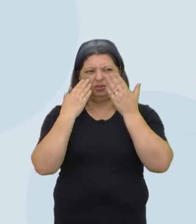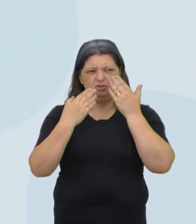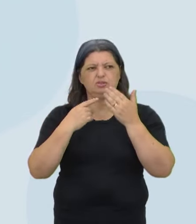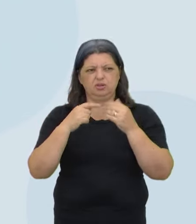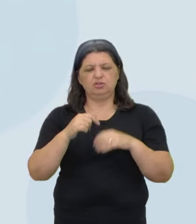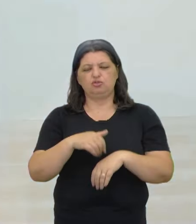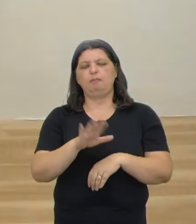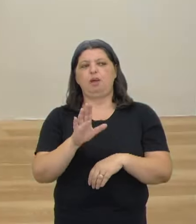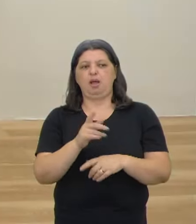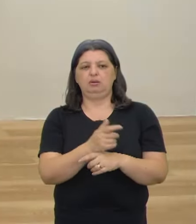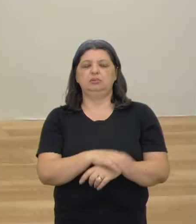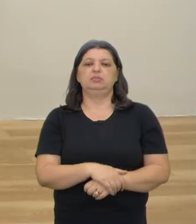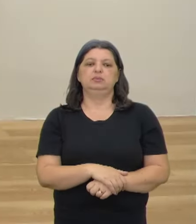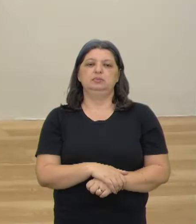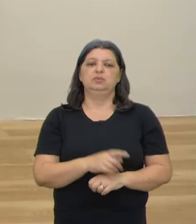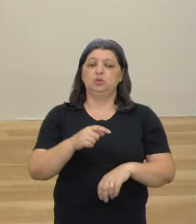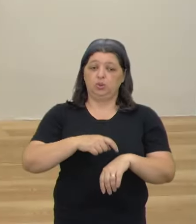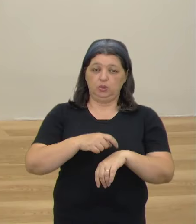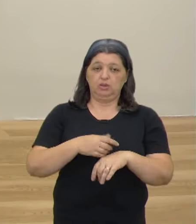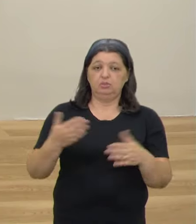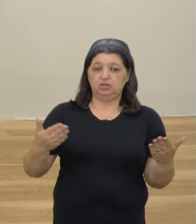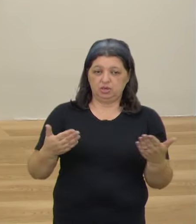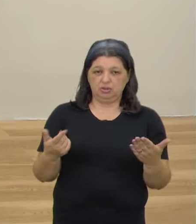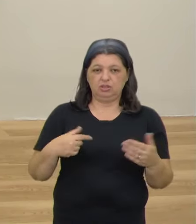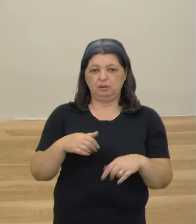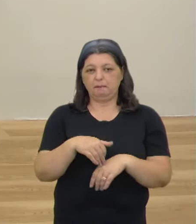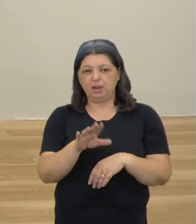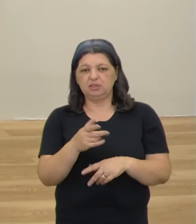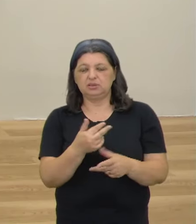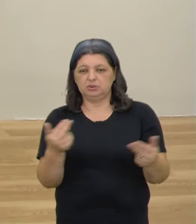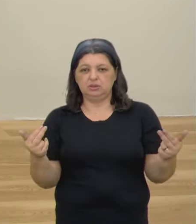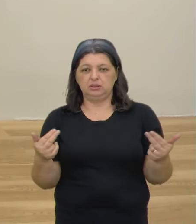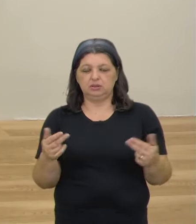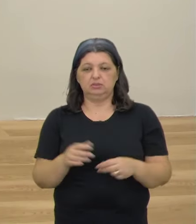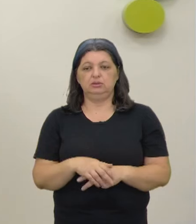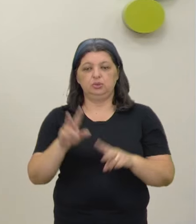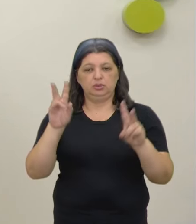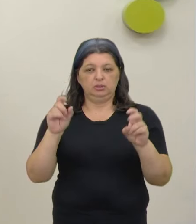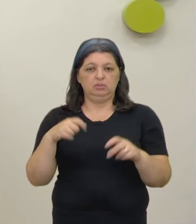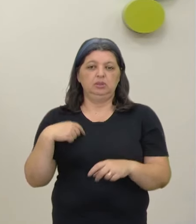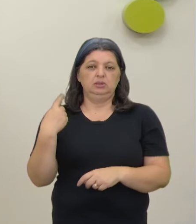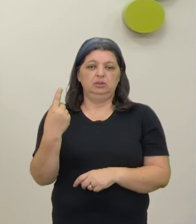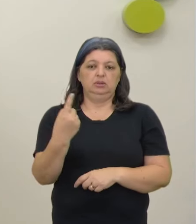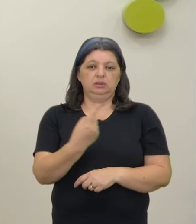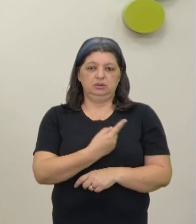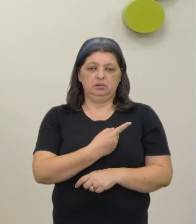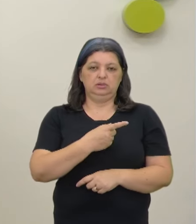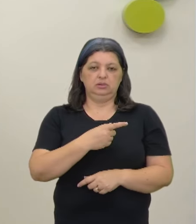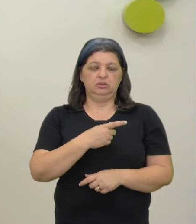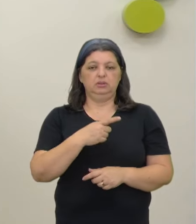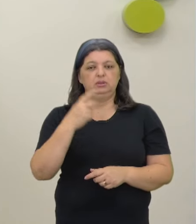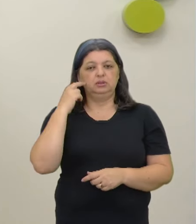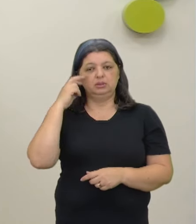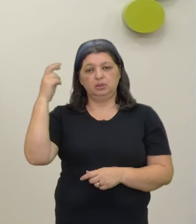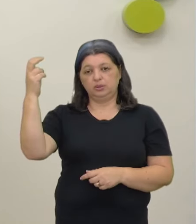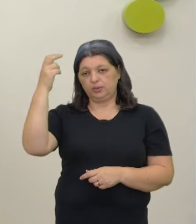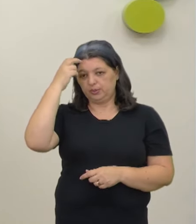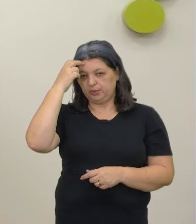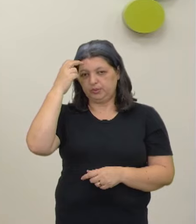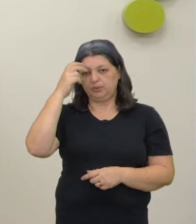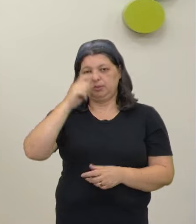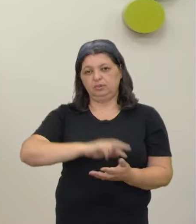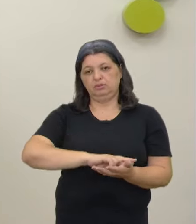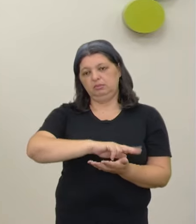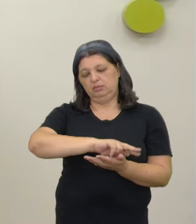sentido isso, de que tá saindo mais coisas sobre? Eu acho que no nosso universo cultural, muitas das